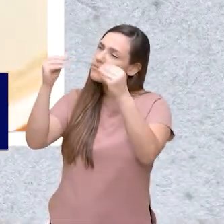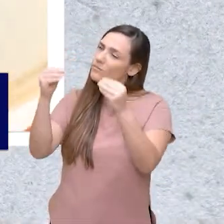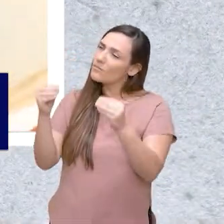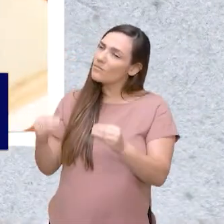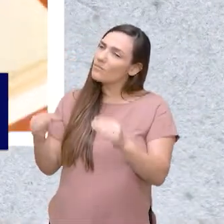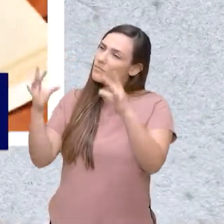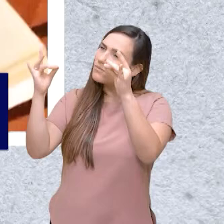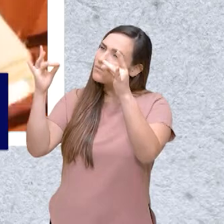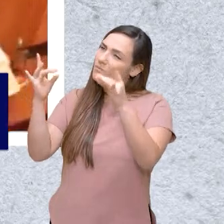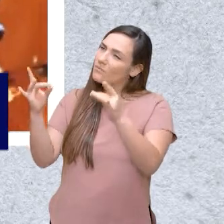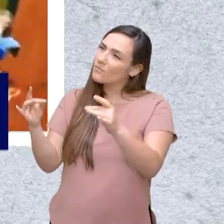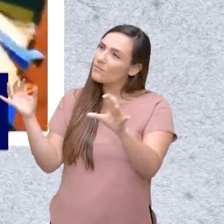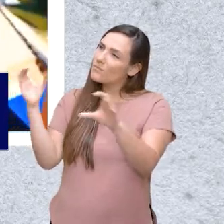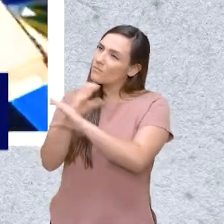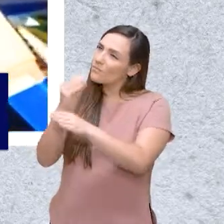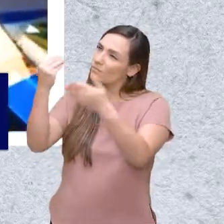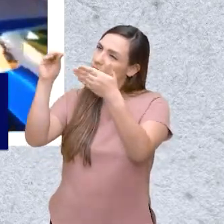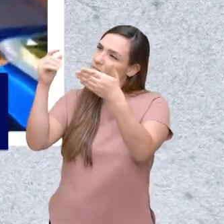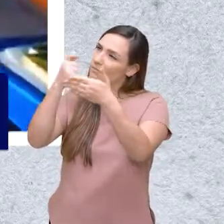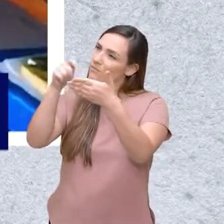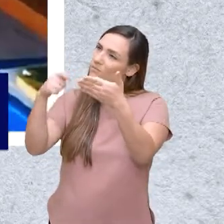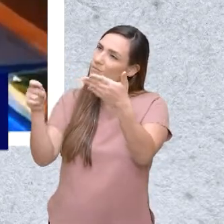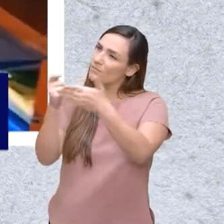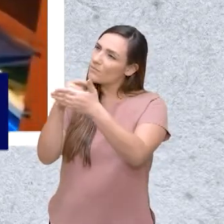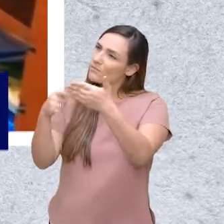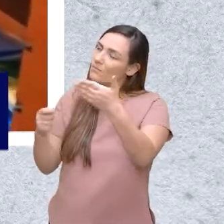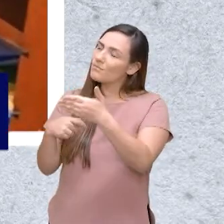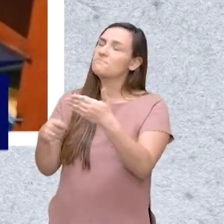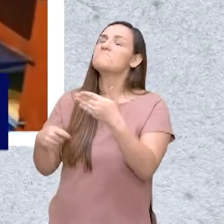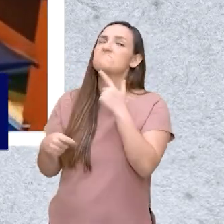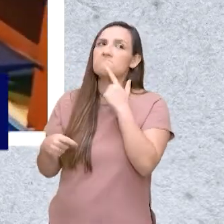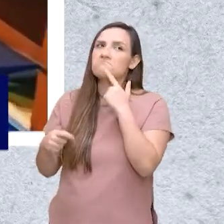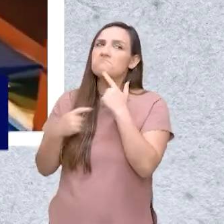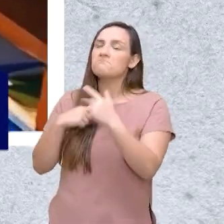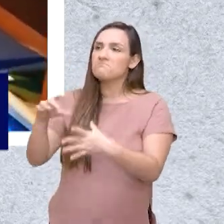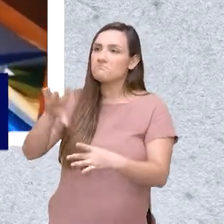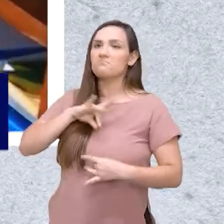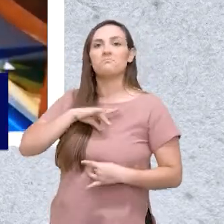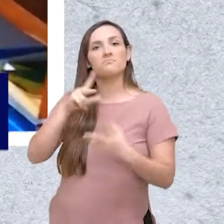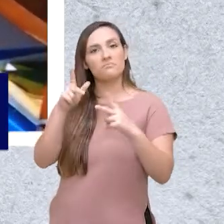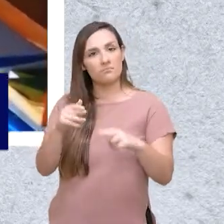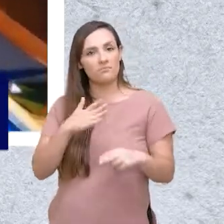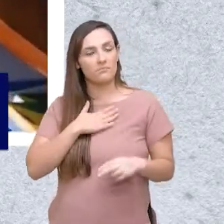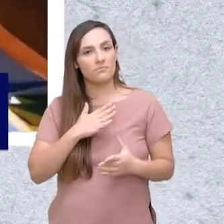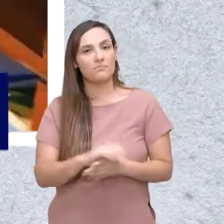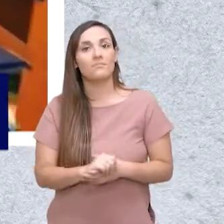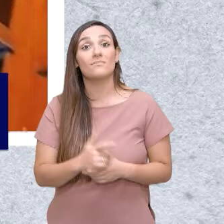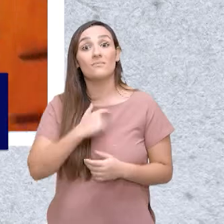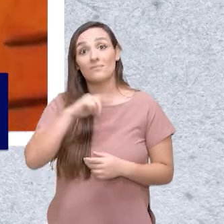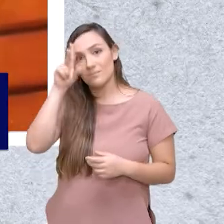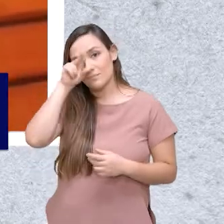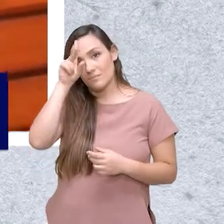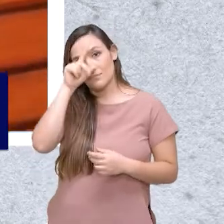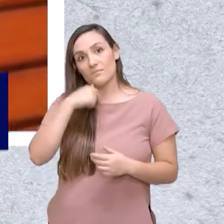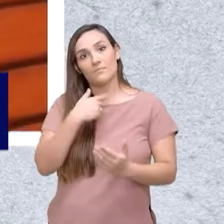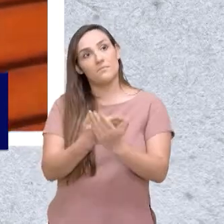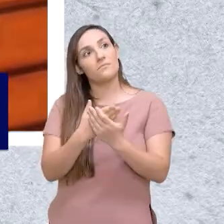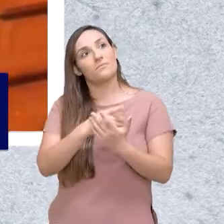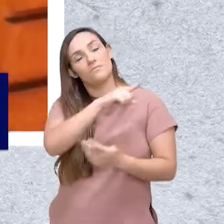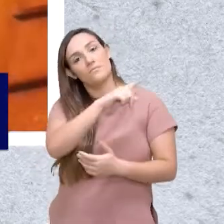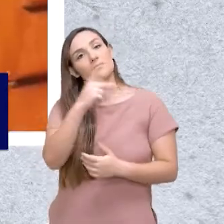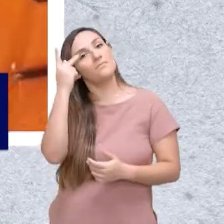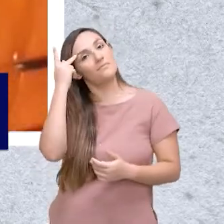fazer a mesma coisa. Eu me lembro perfeitamente que, estudante em São Paulo, eu anotava os filmes que eu